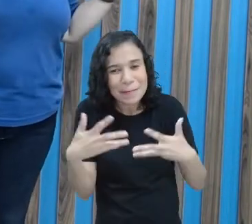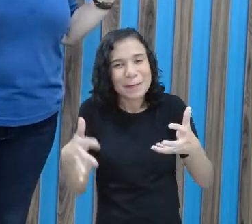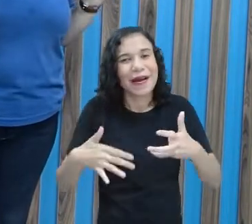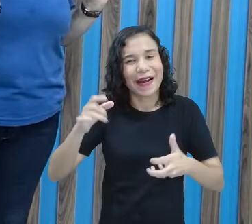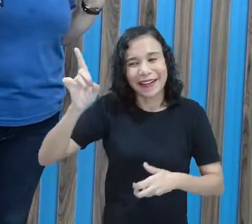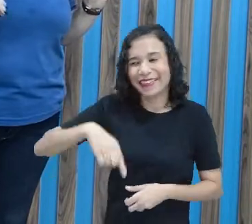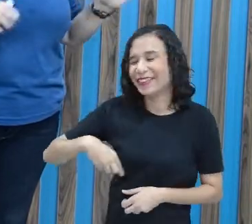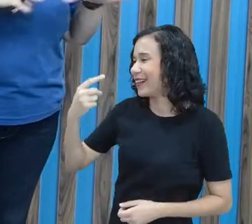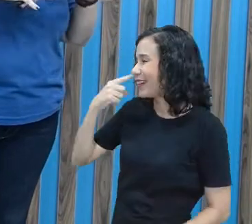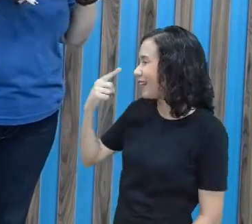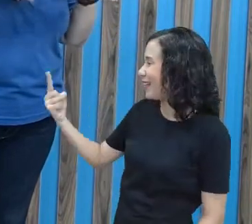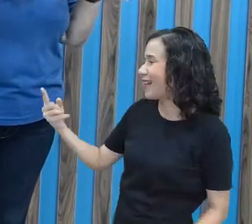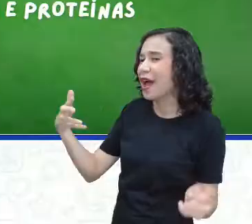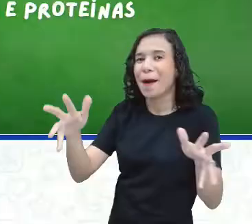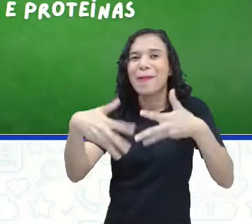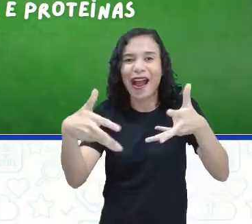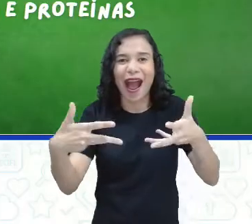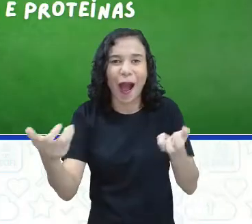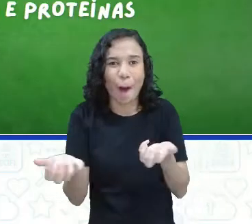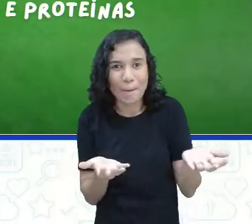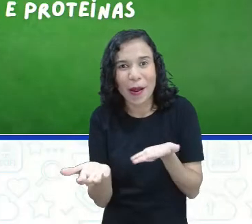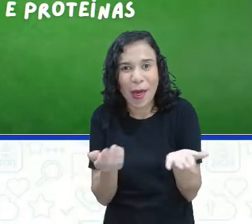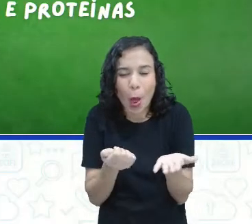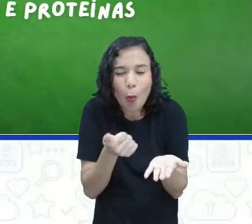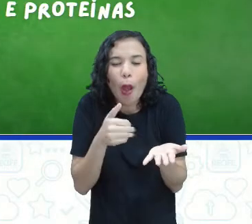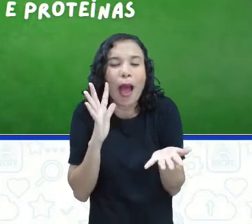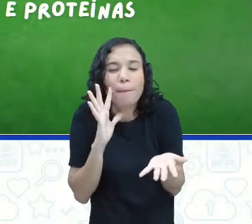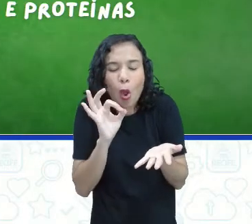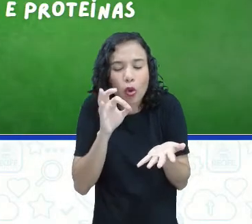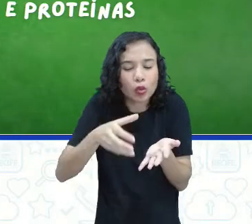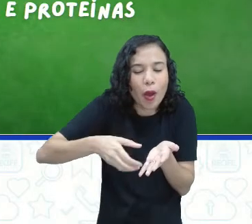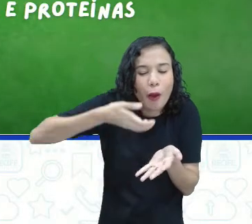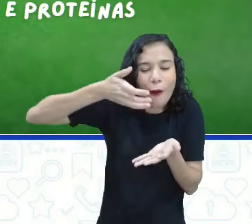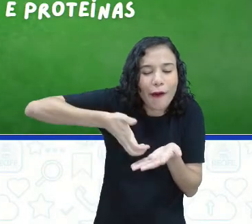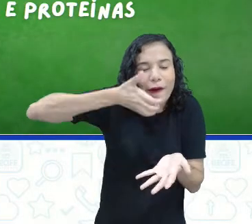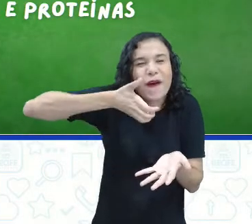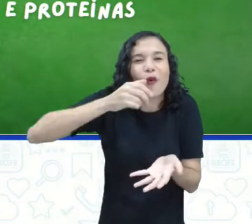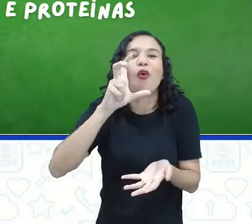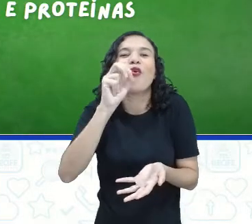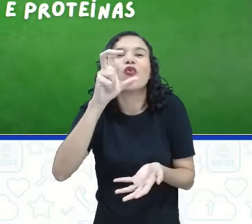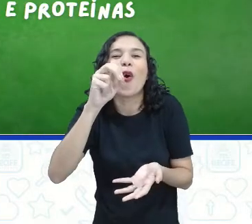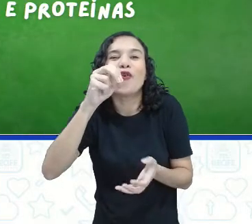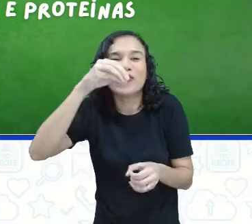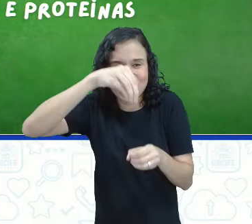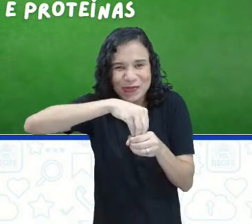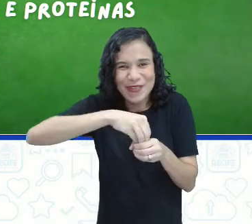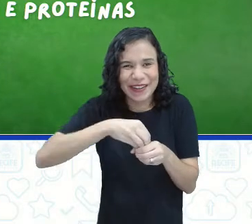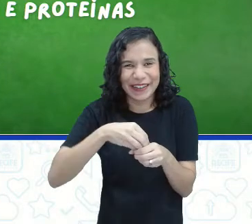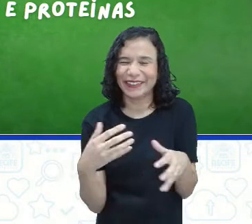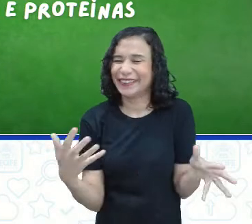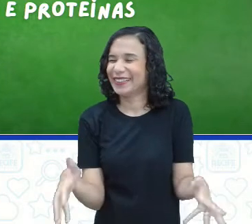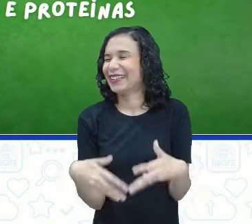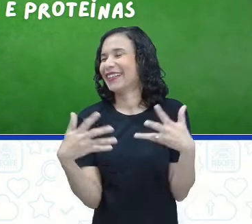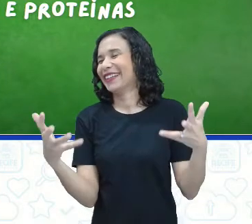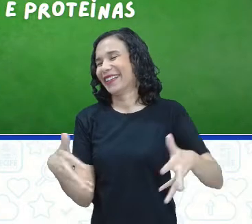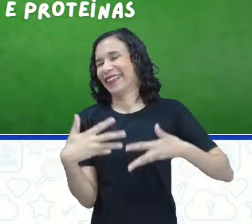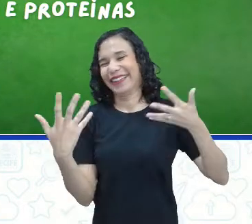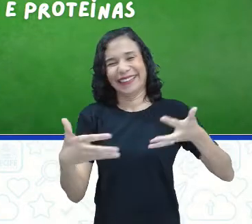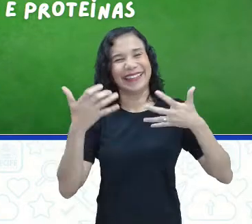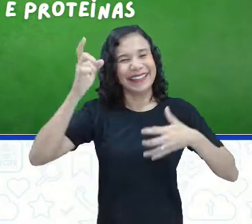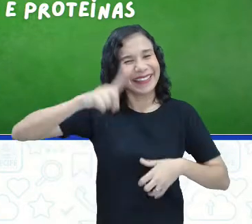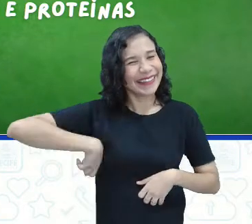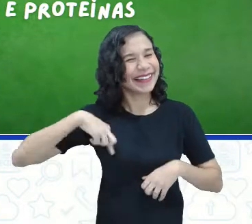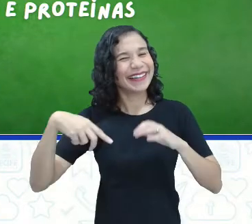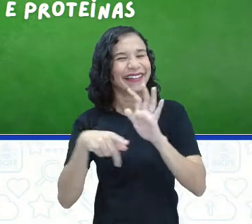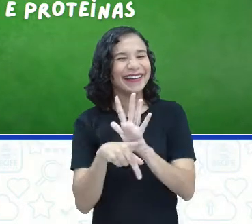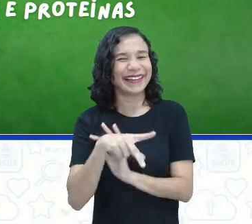Não parece macarrão instantâneo na panela lá? Parece. Quase prontinho ali, né? Aqueles fiozinhos. Um ovo ali no meio. Um ovinho no meio. Olha aí, gente. Macarrão